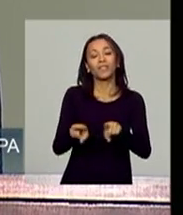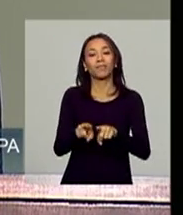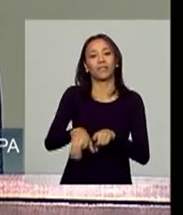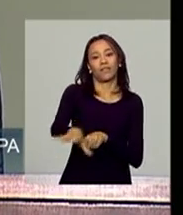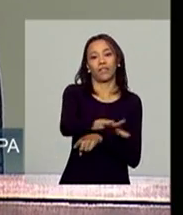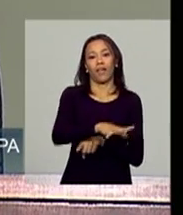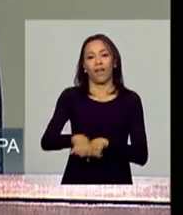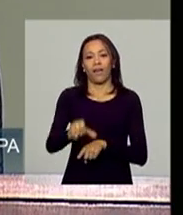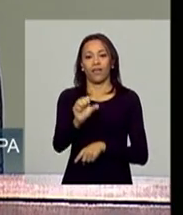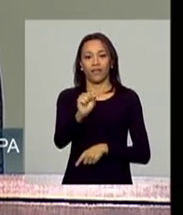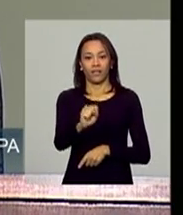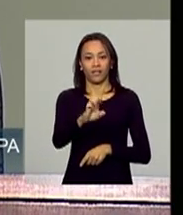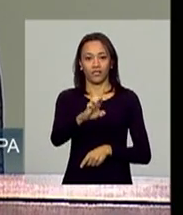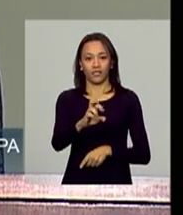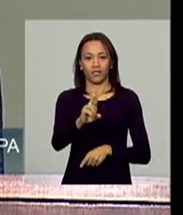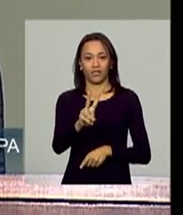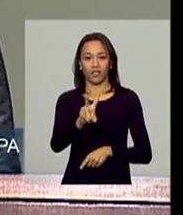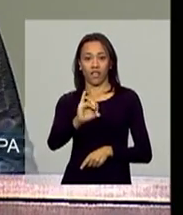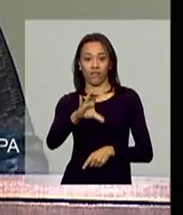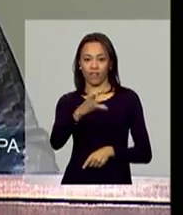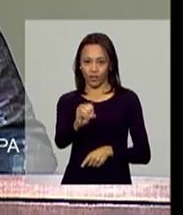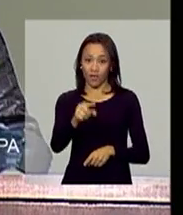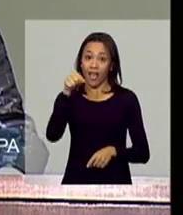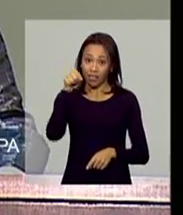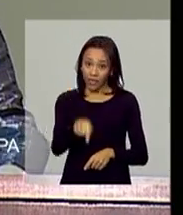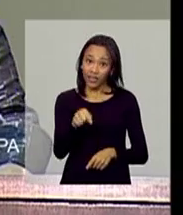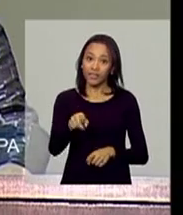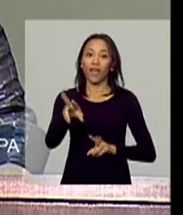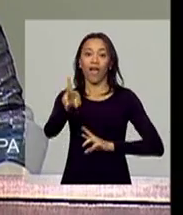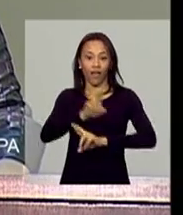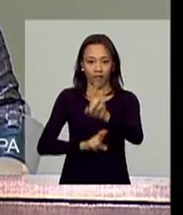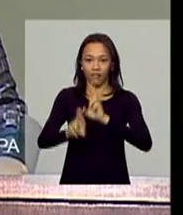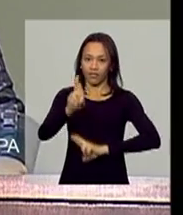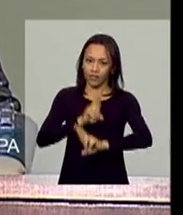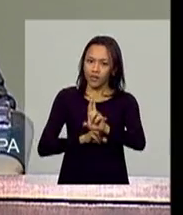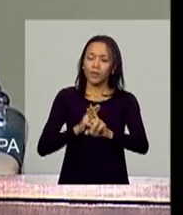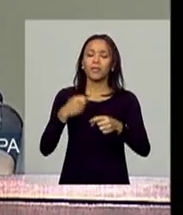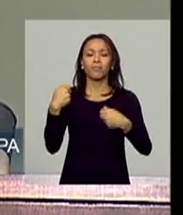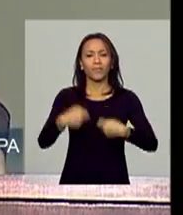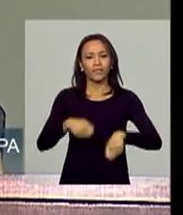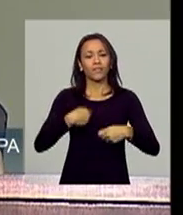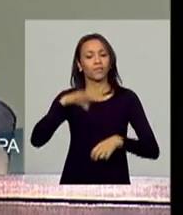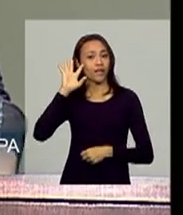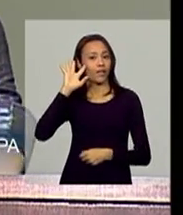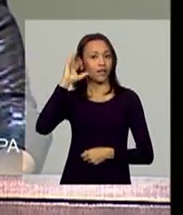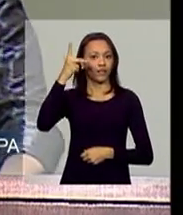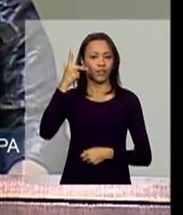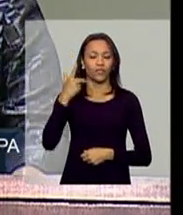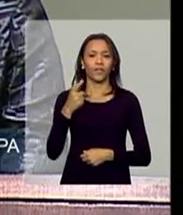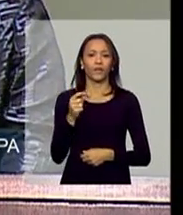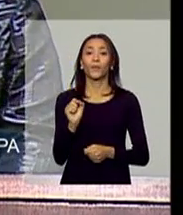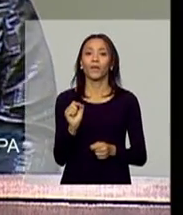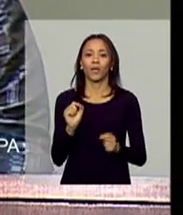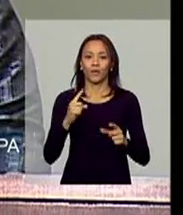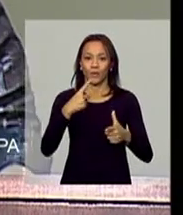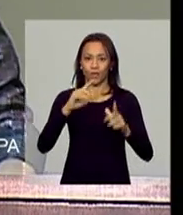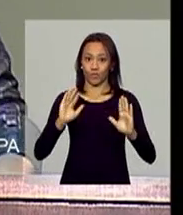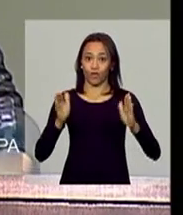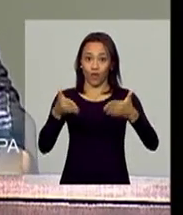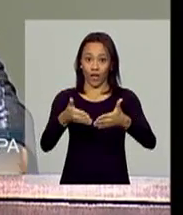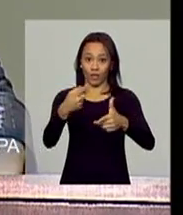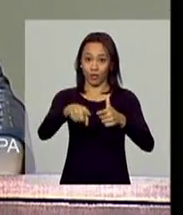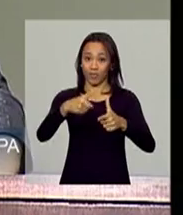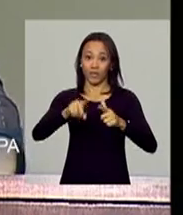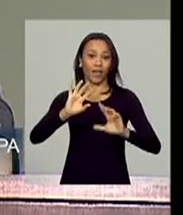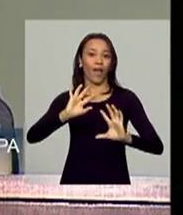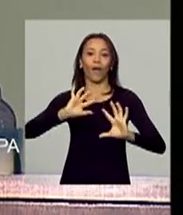serviços. É nesse marco multilateral que temos também de resolver as questões relacionadas à mudança do